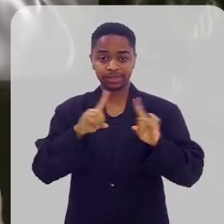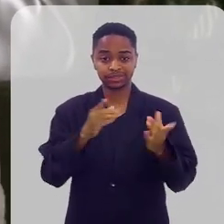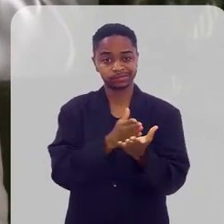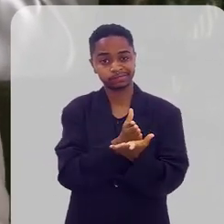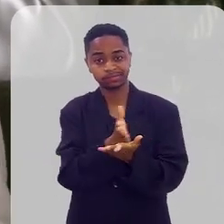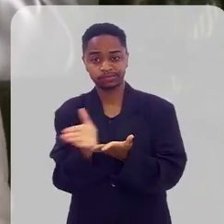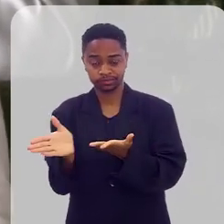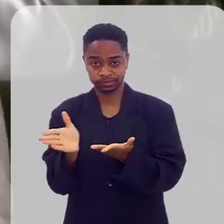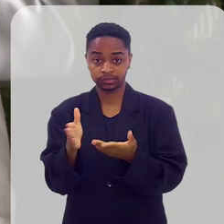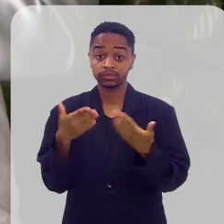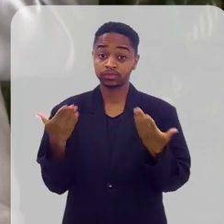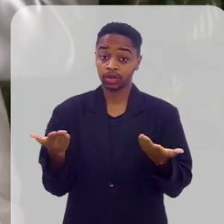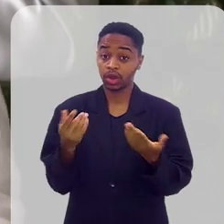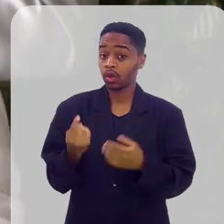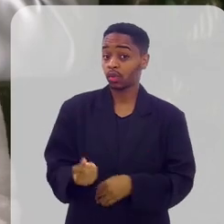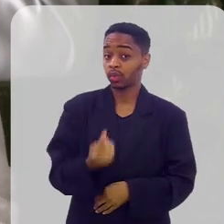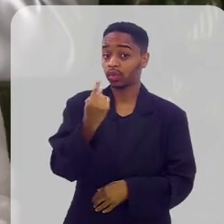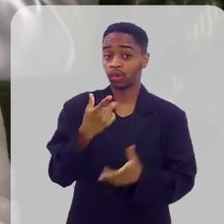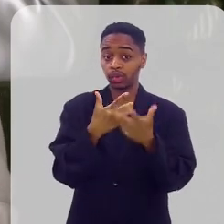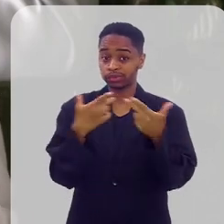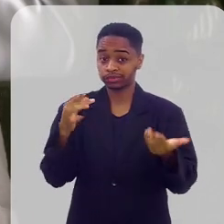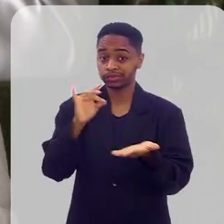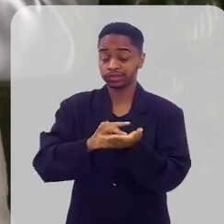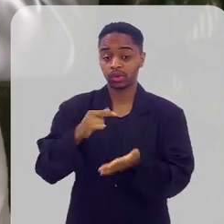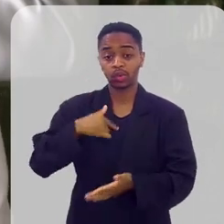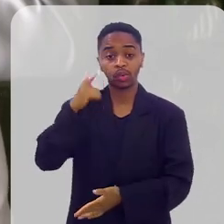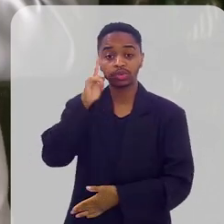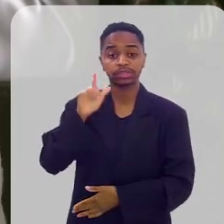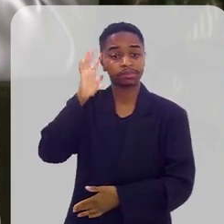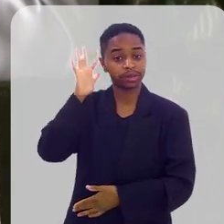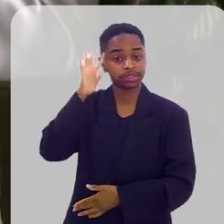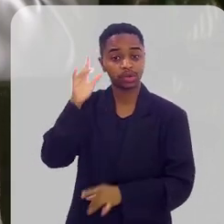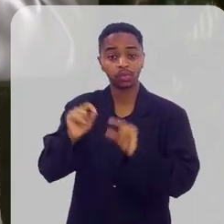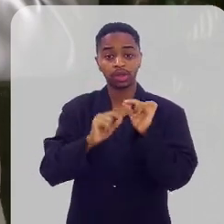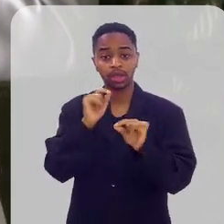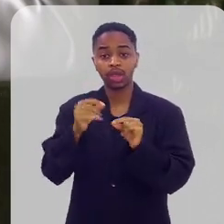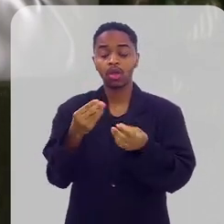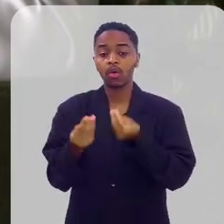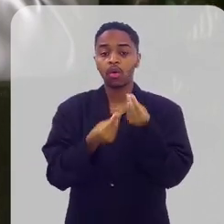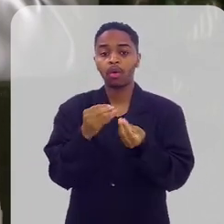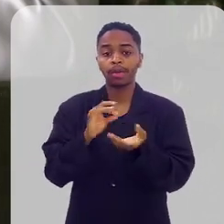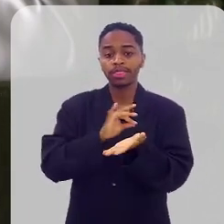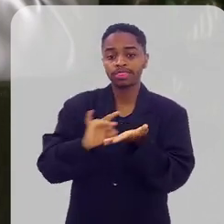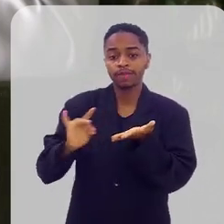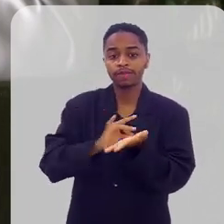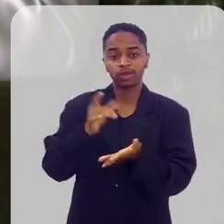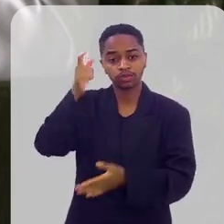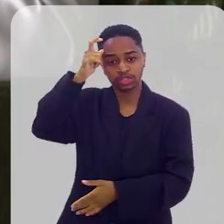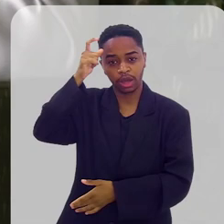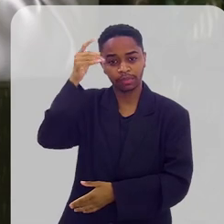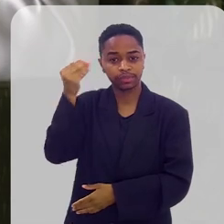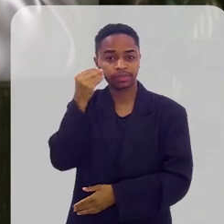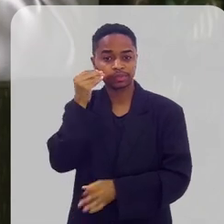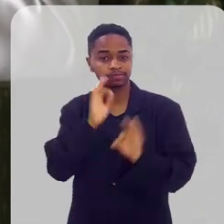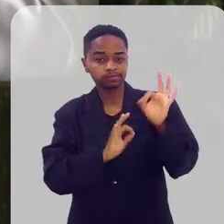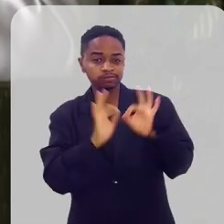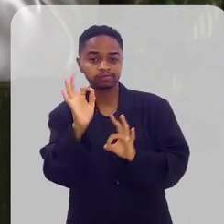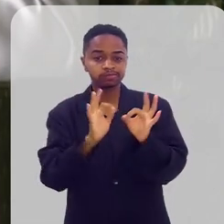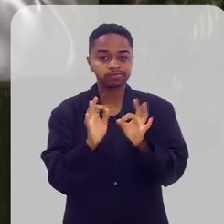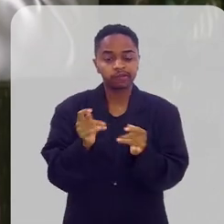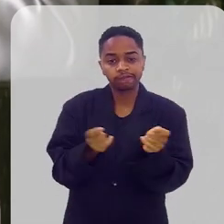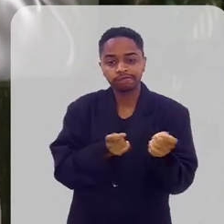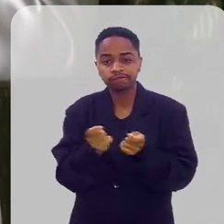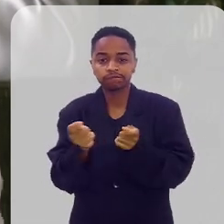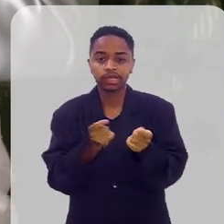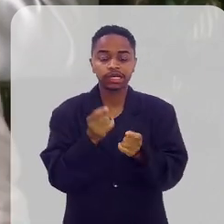se perdendo. E a única coisa que eu consigo imaginar são as ciladas que o inimigo de nossas almas, Satanás, promove para as